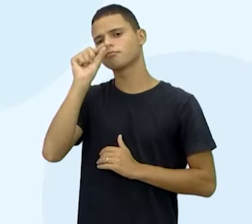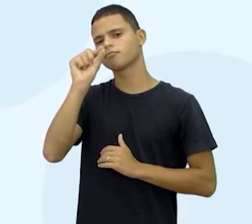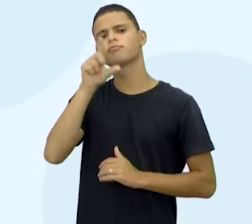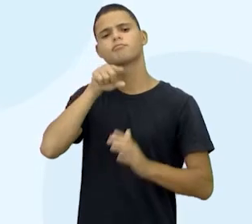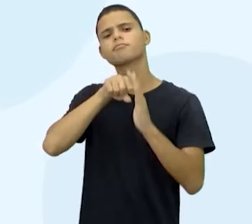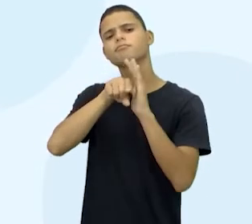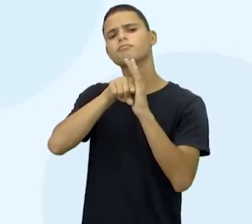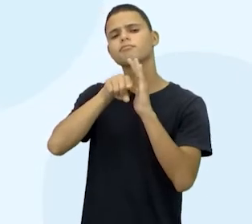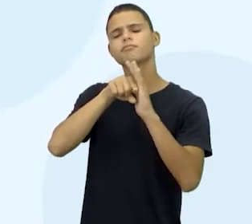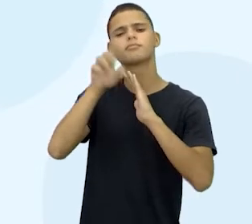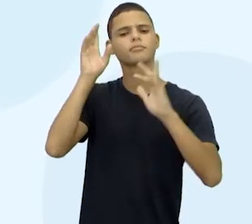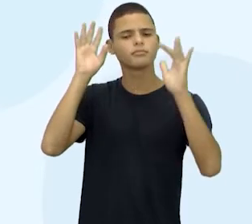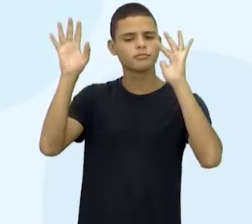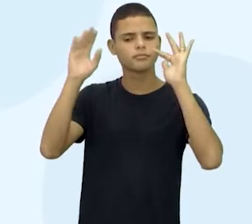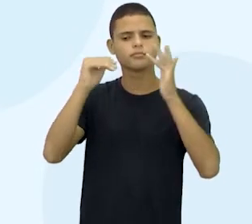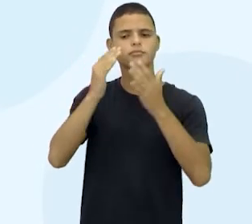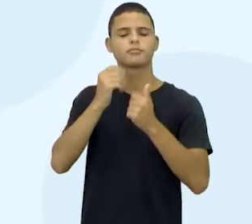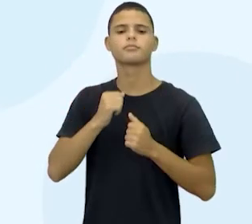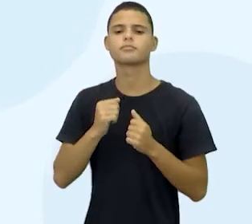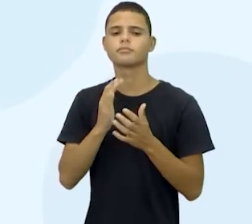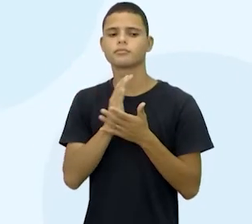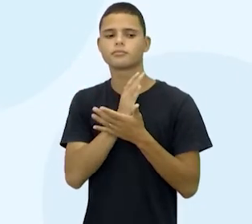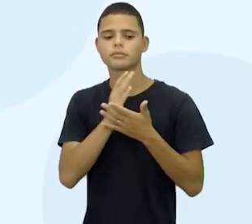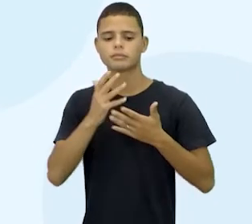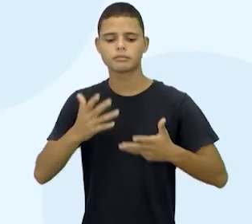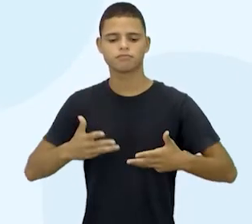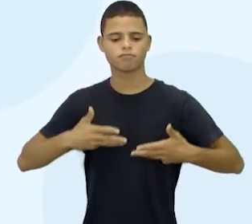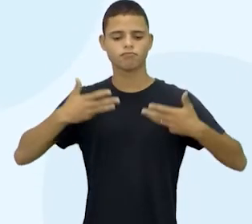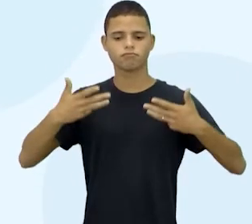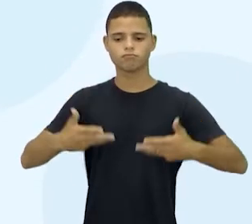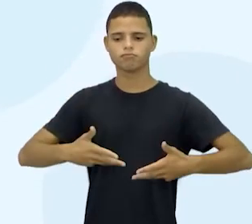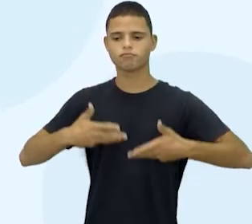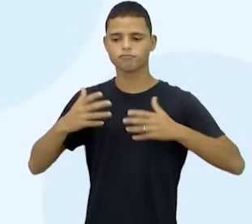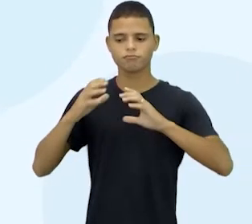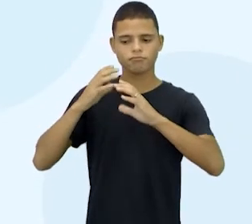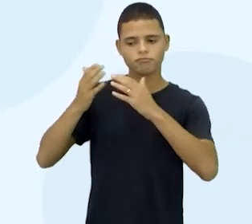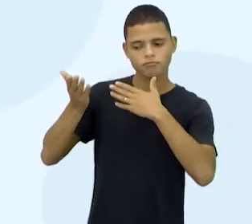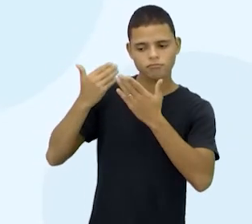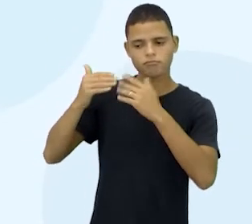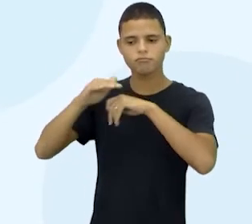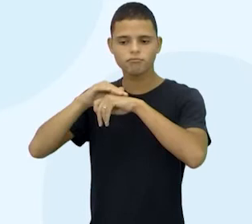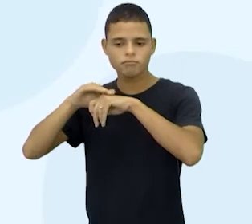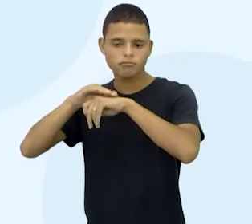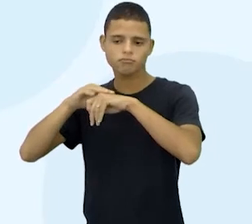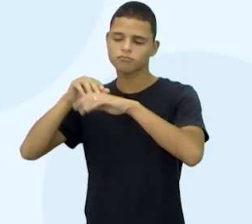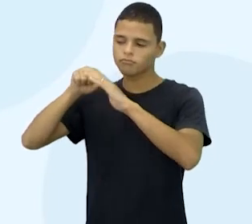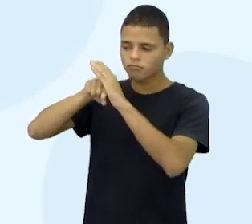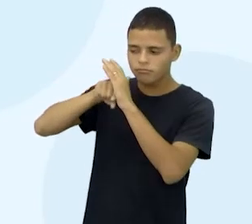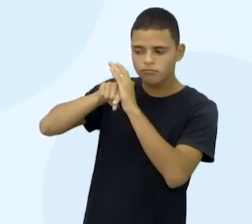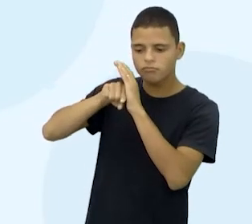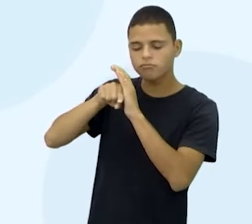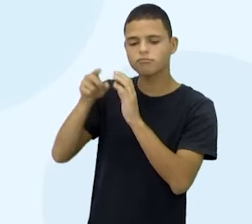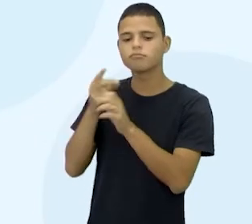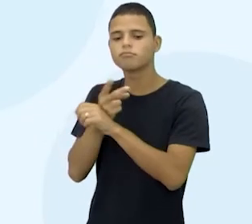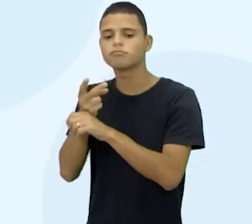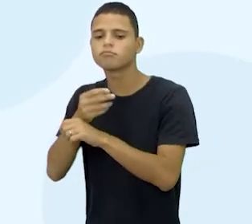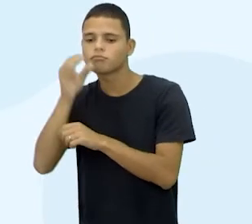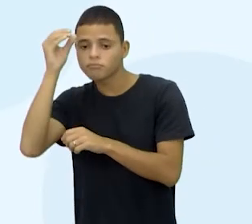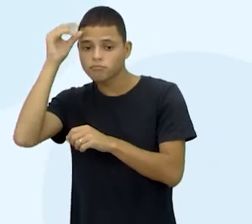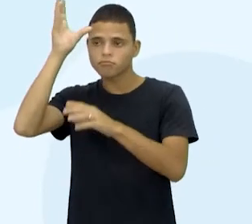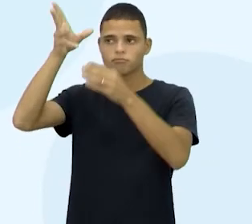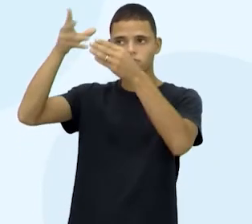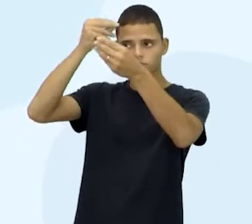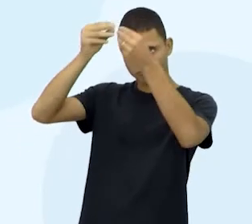perguntas norteadoras? São perguntas que instigam a nossa conversa, a busca pelo conhecimento, a nossa